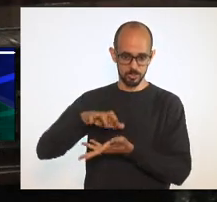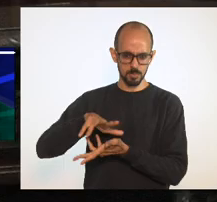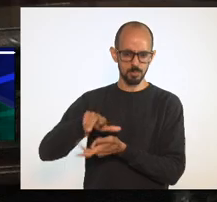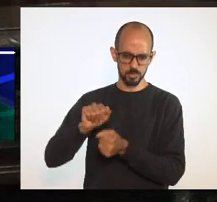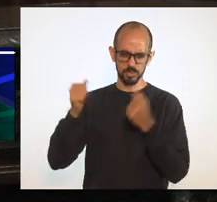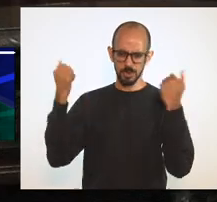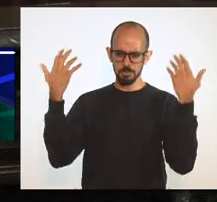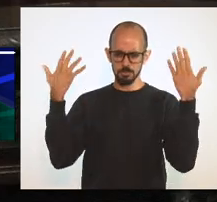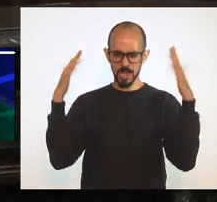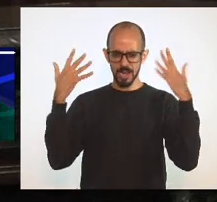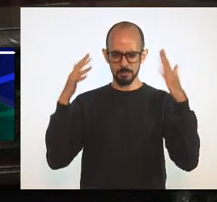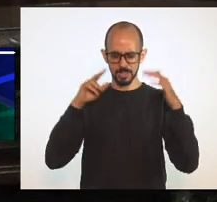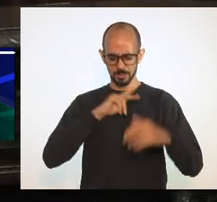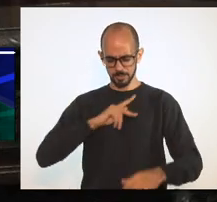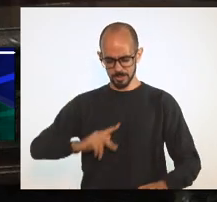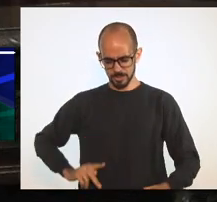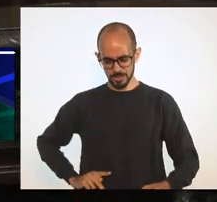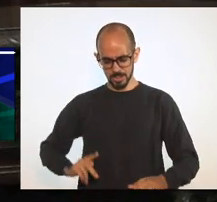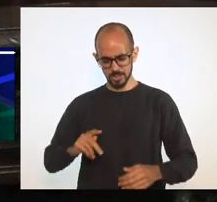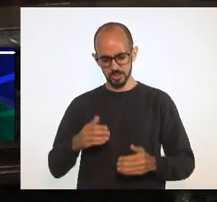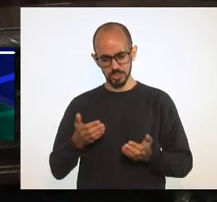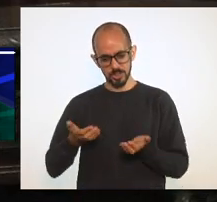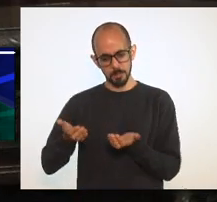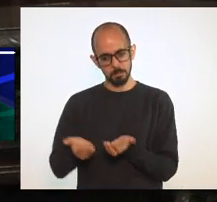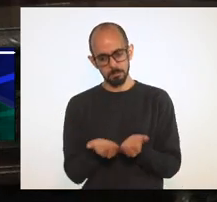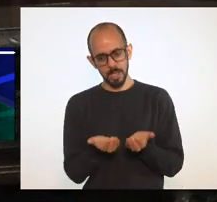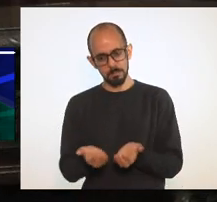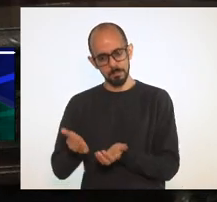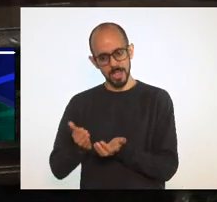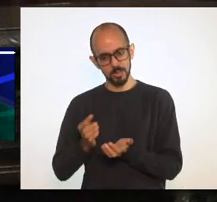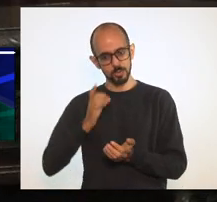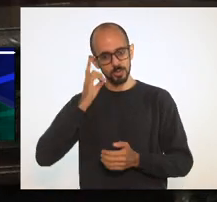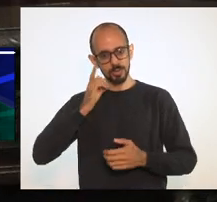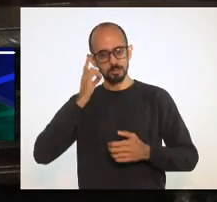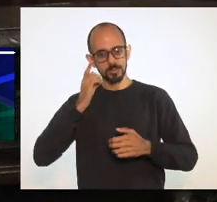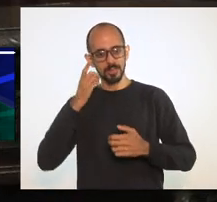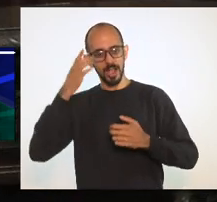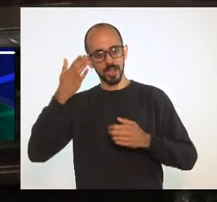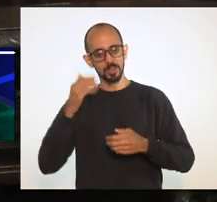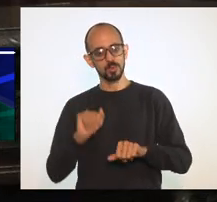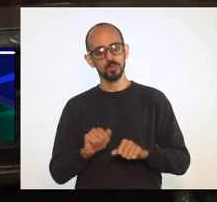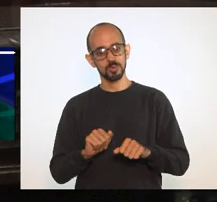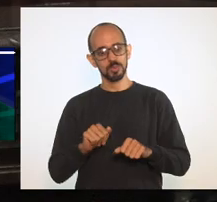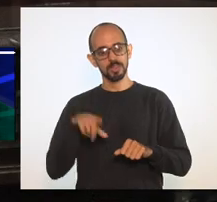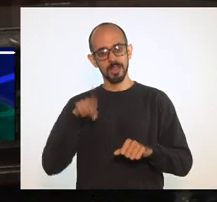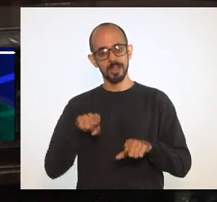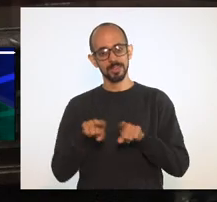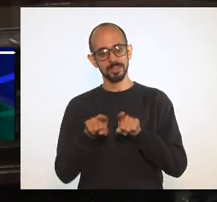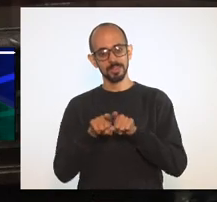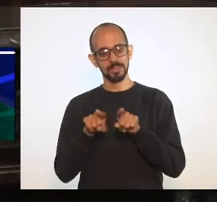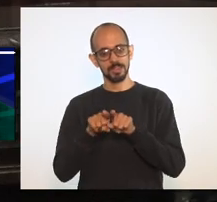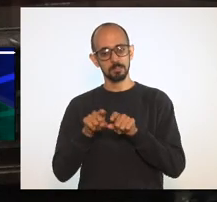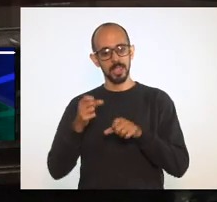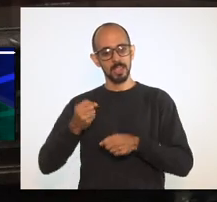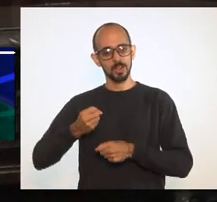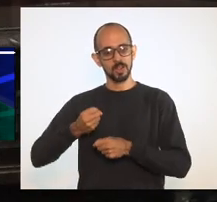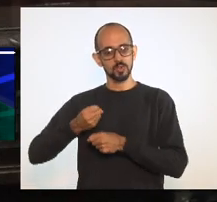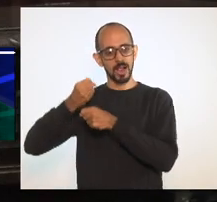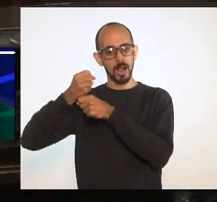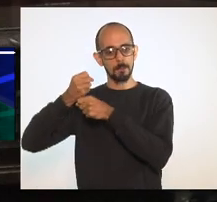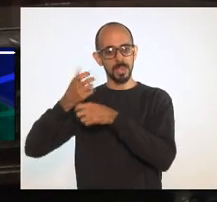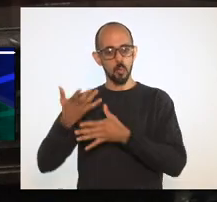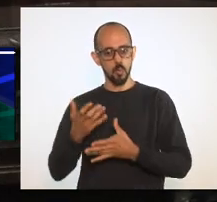parabéns ao presidente, dizendo, dando uma parte ao deputado Bebeto, nosso campeão, nosso grande Bebeto do Tetra. Nosso parlamentar.